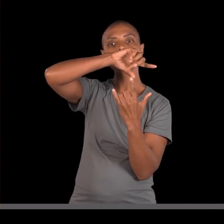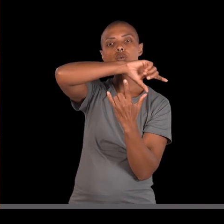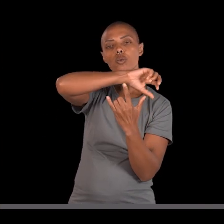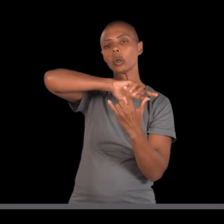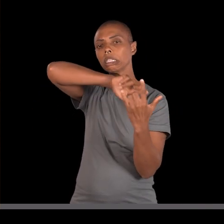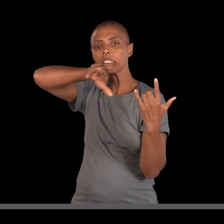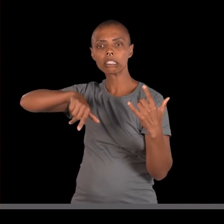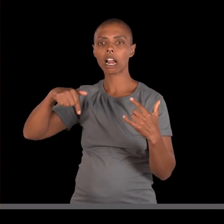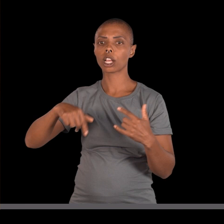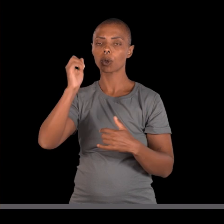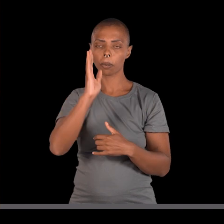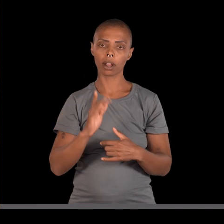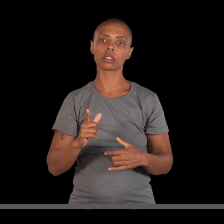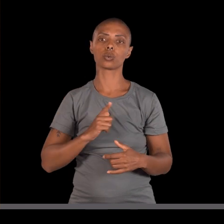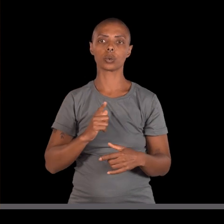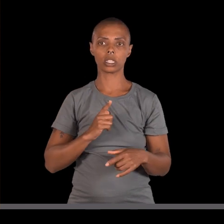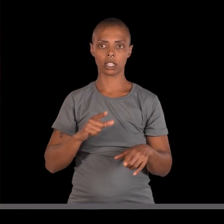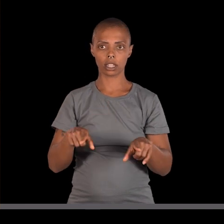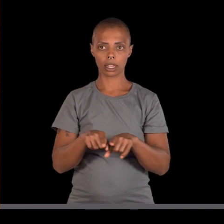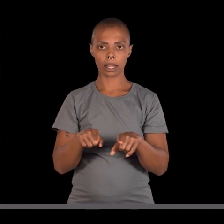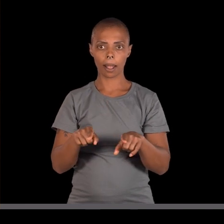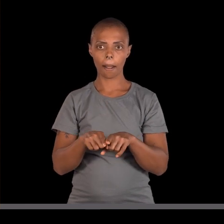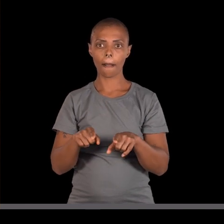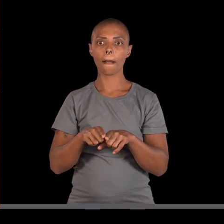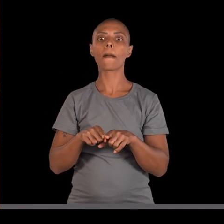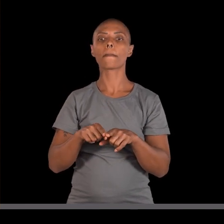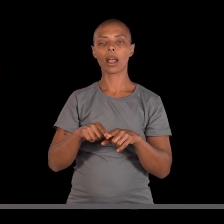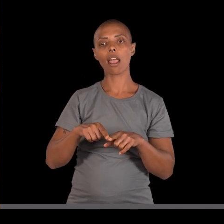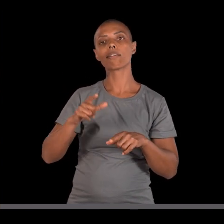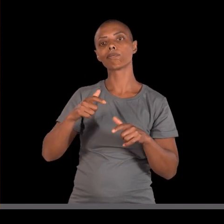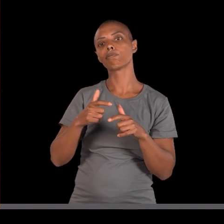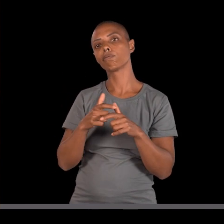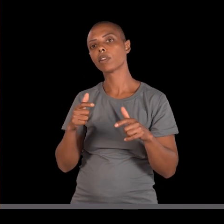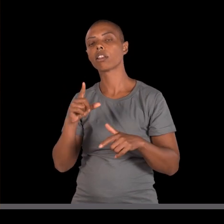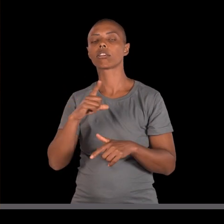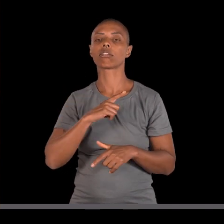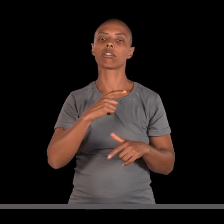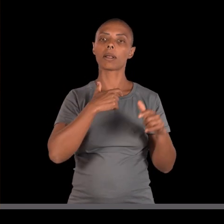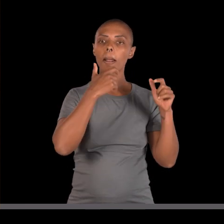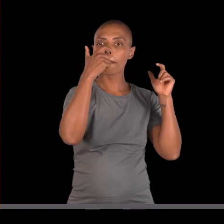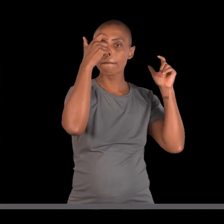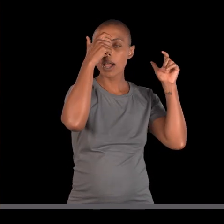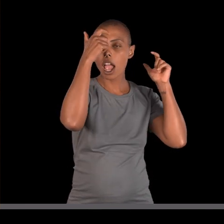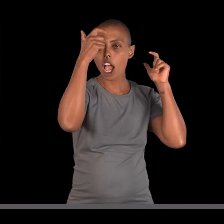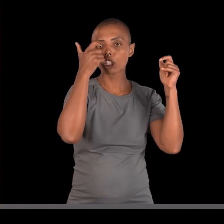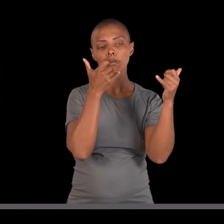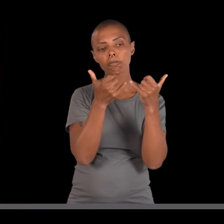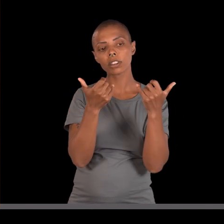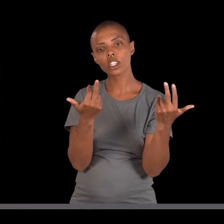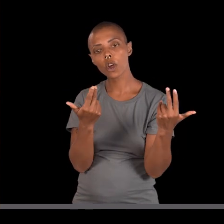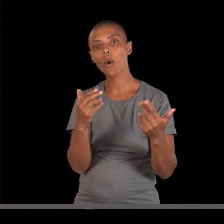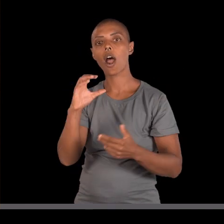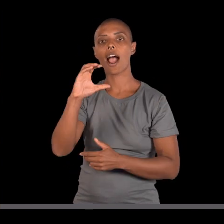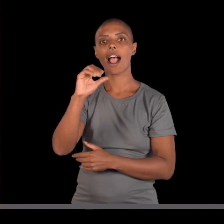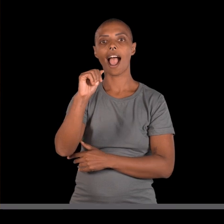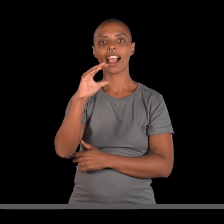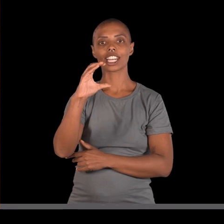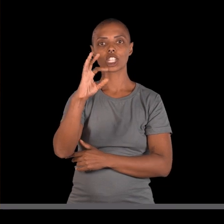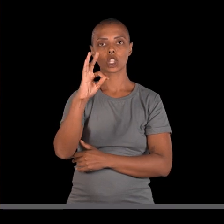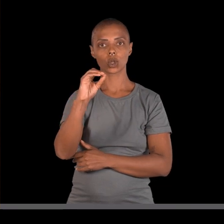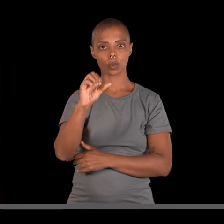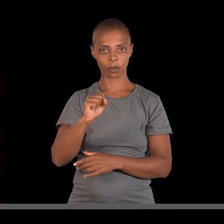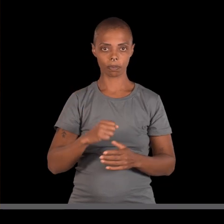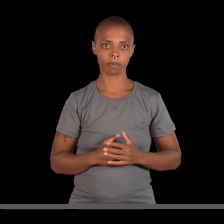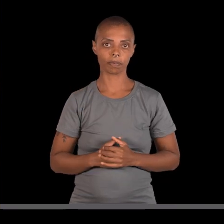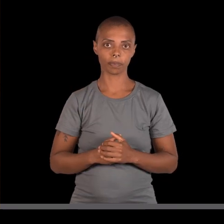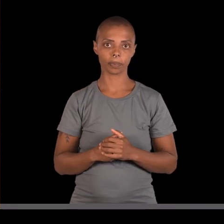xique-xique, palma. Né? São espécies aí, o agave, né? no México, espécies parentes